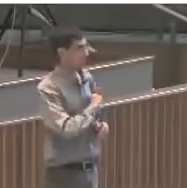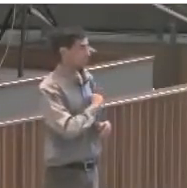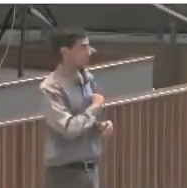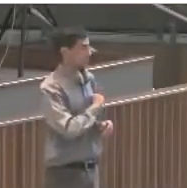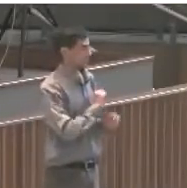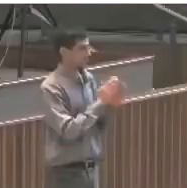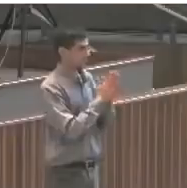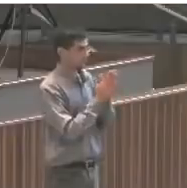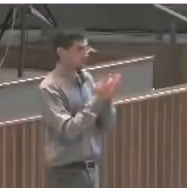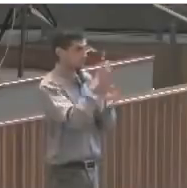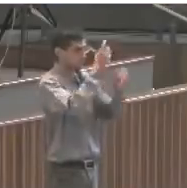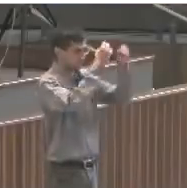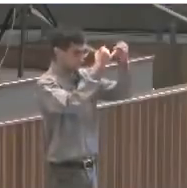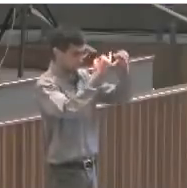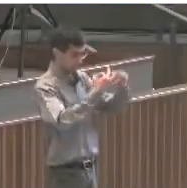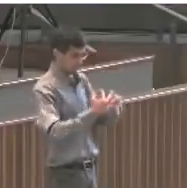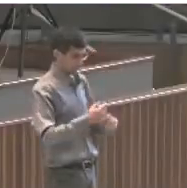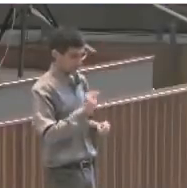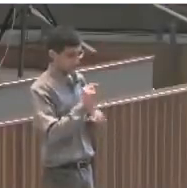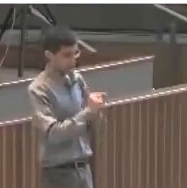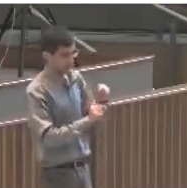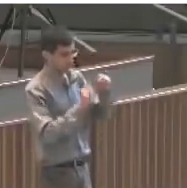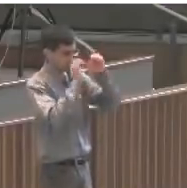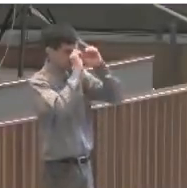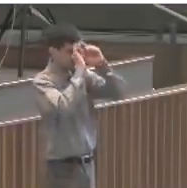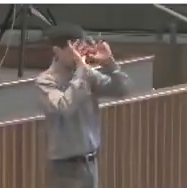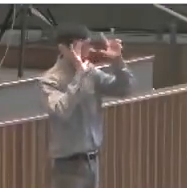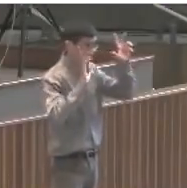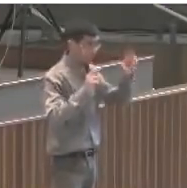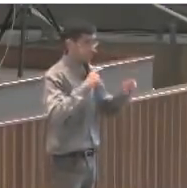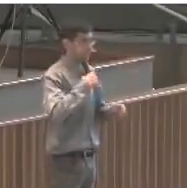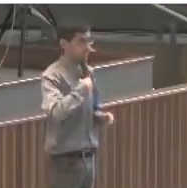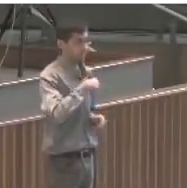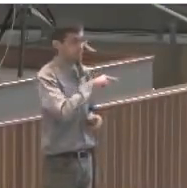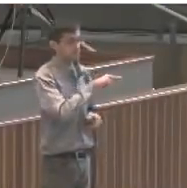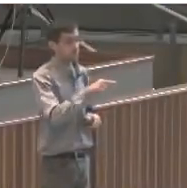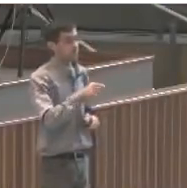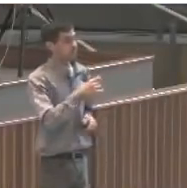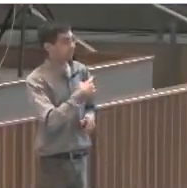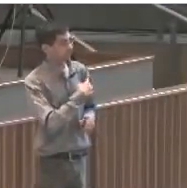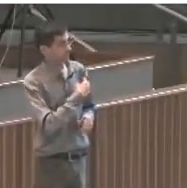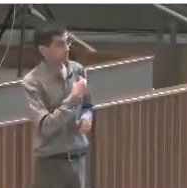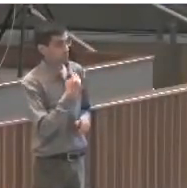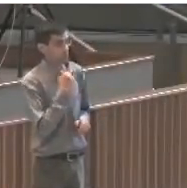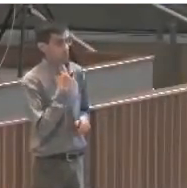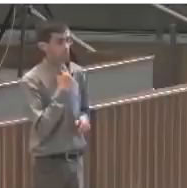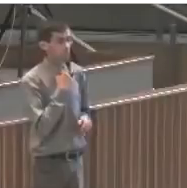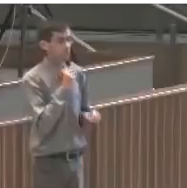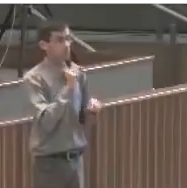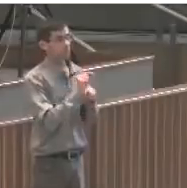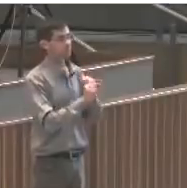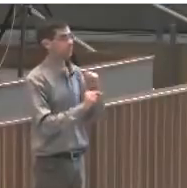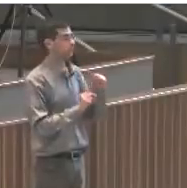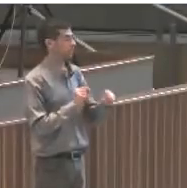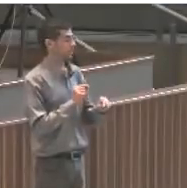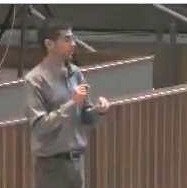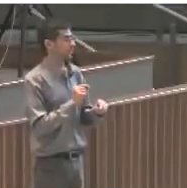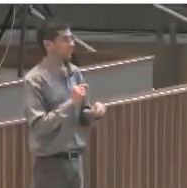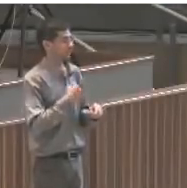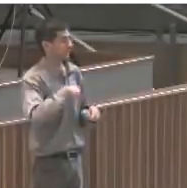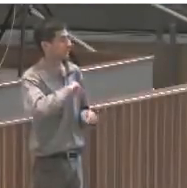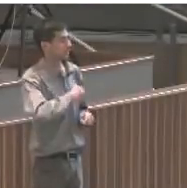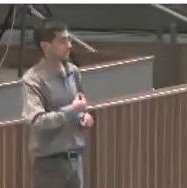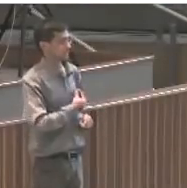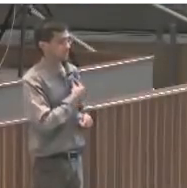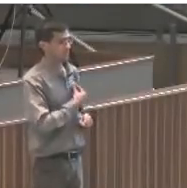do senhor nos mostra com muita clareza que o medo não deve impedir a nossa vida